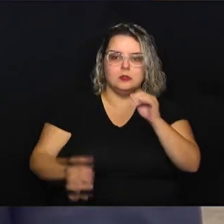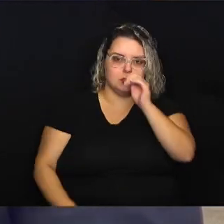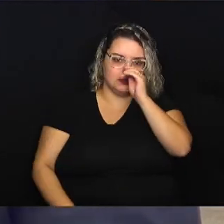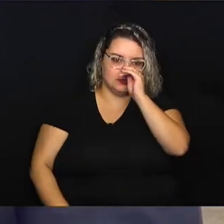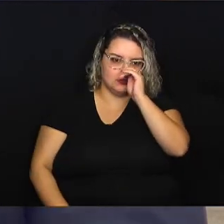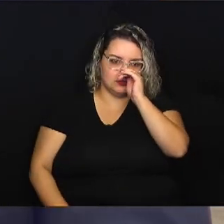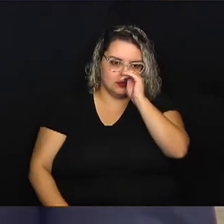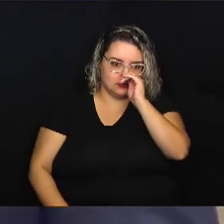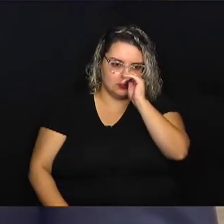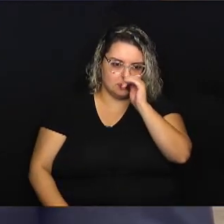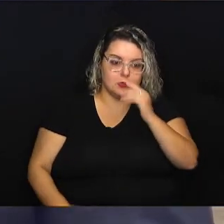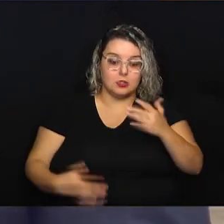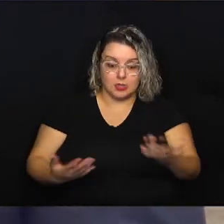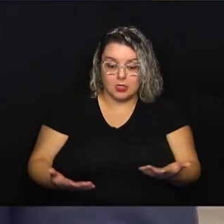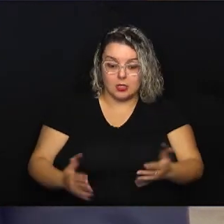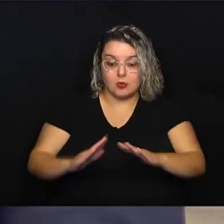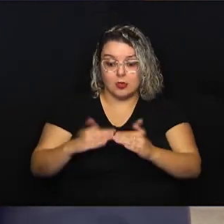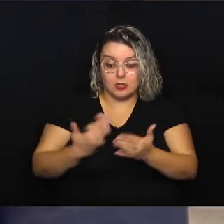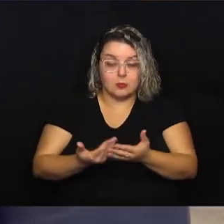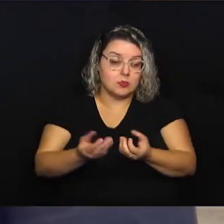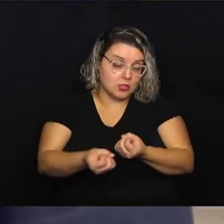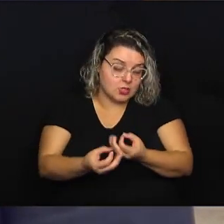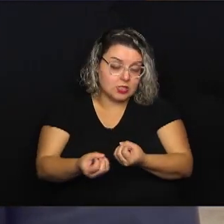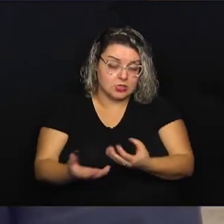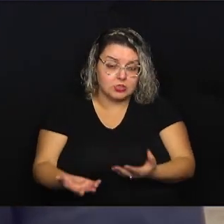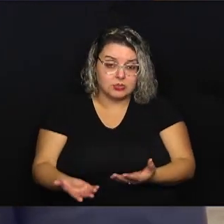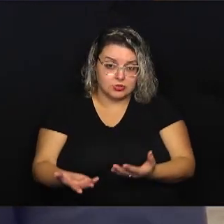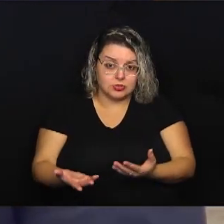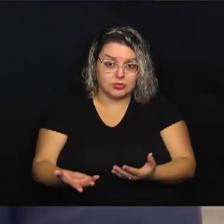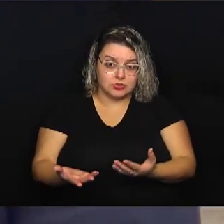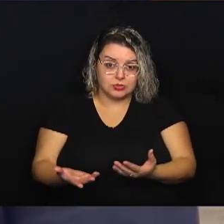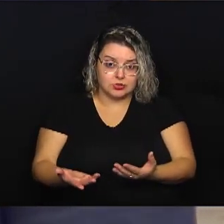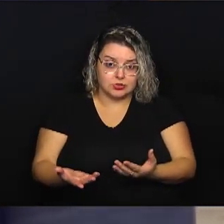requerimento de informações que vem trazer um pouco mais de